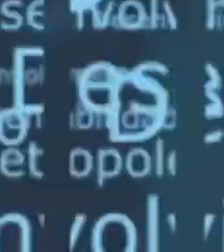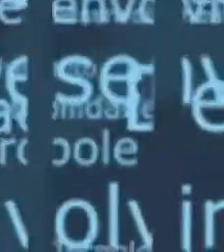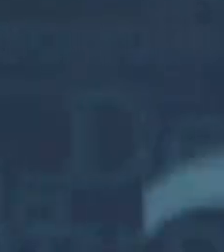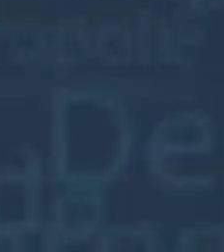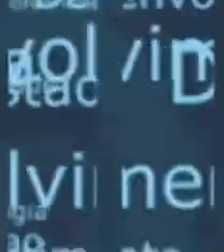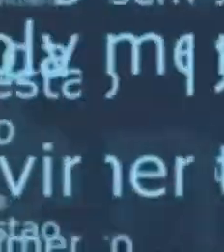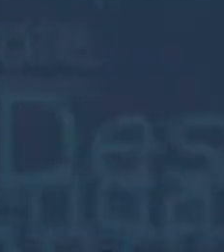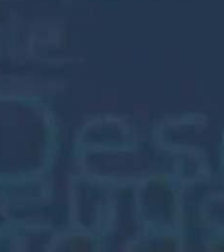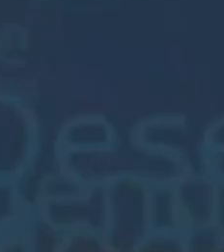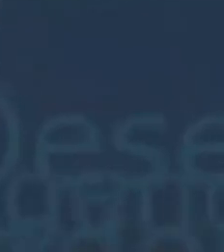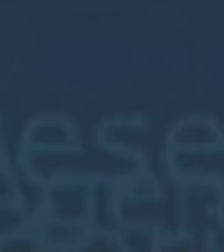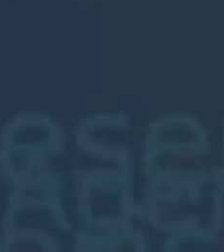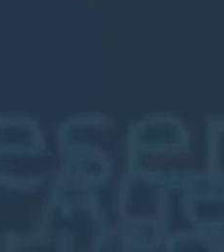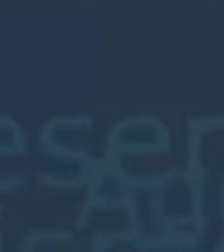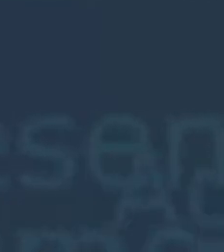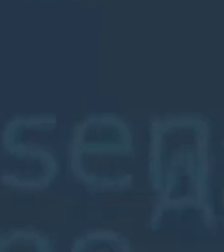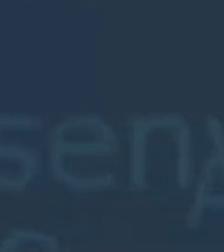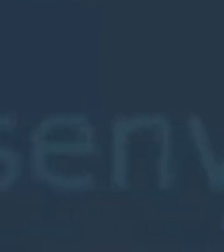aí